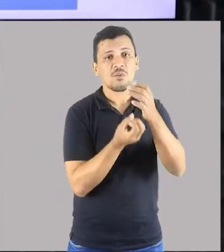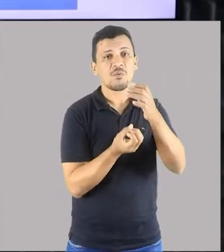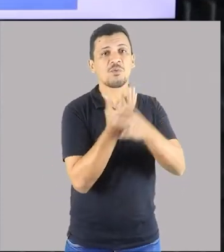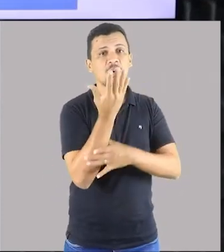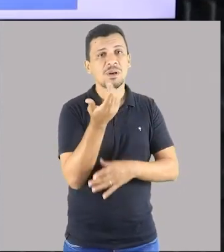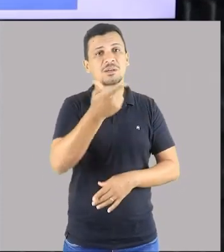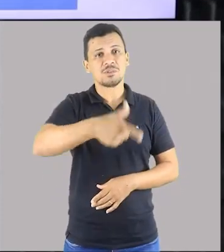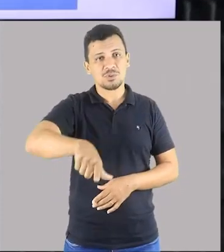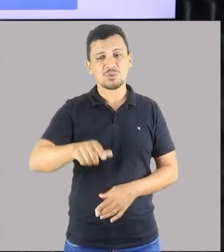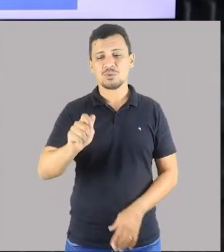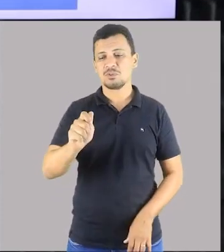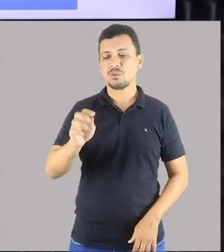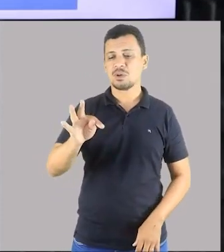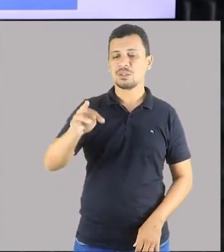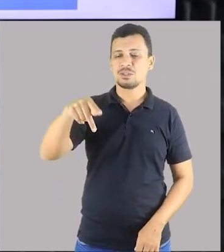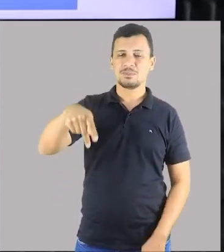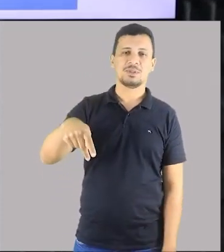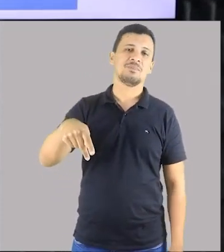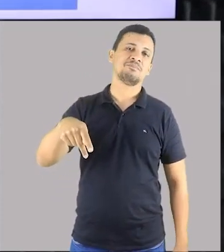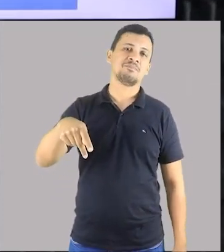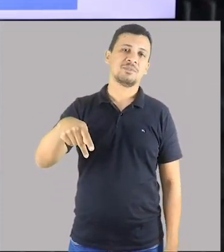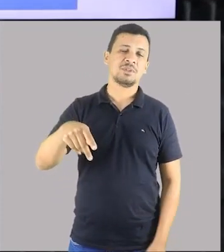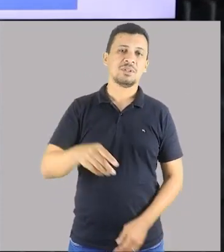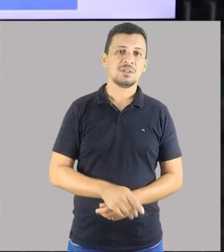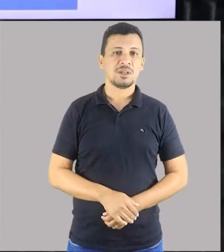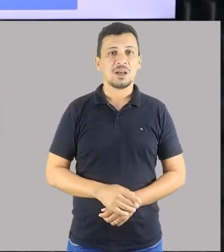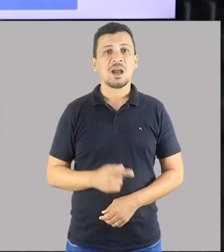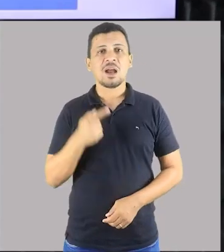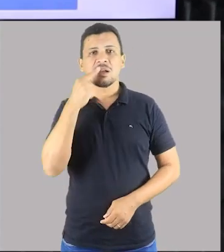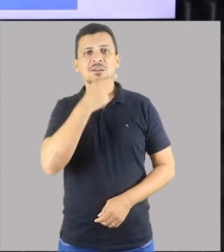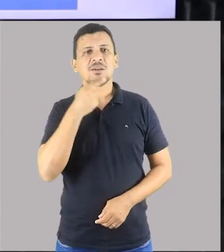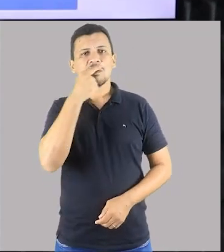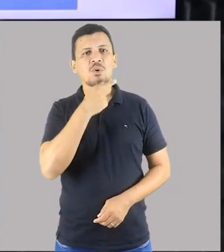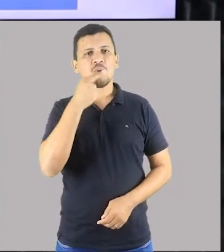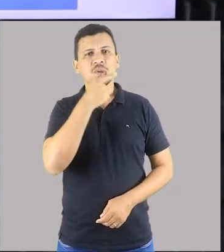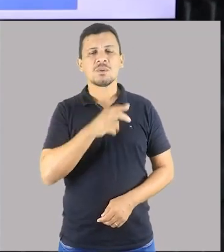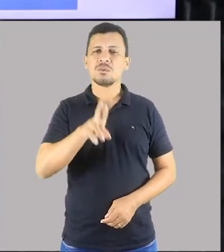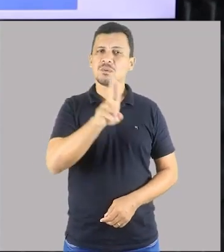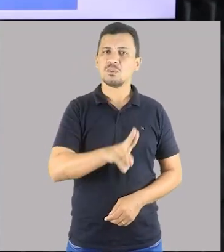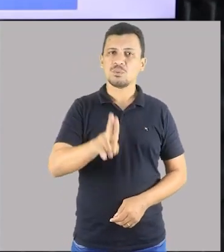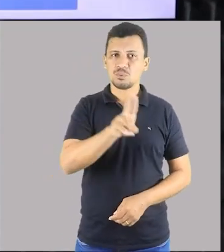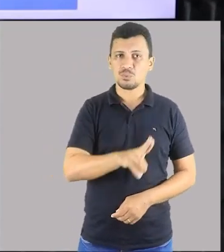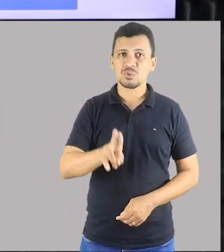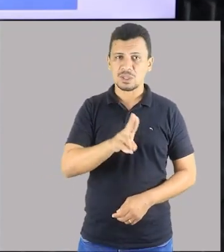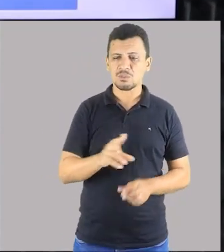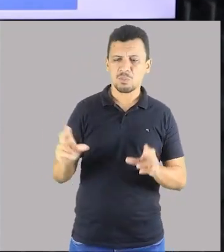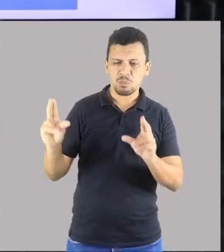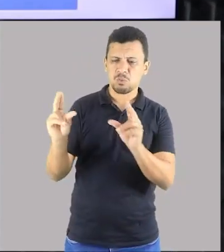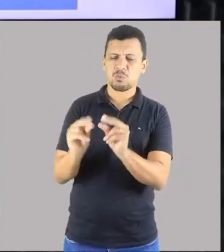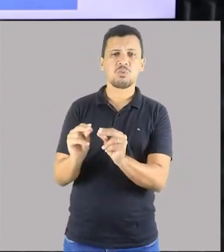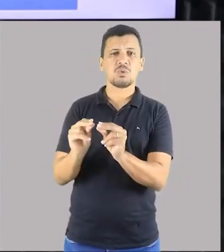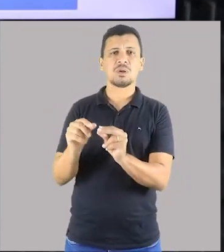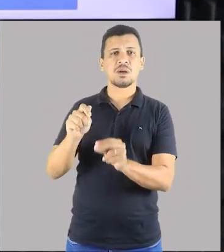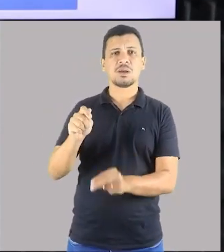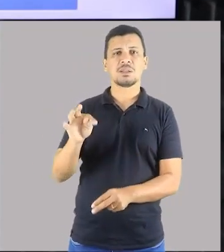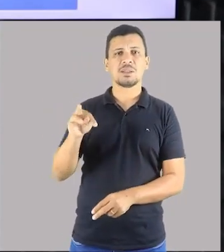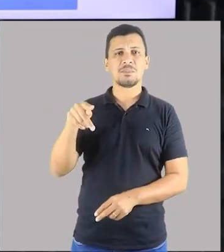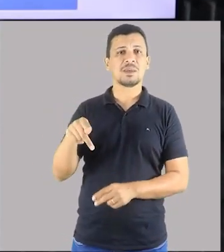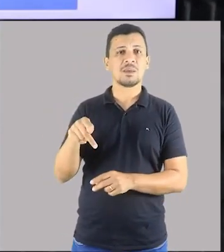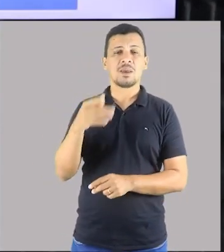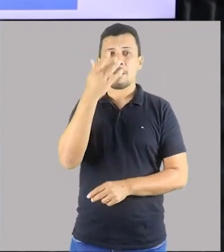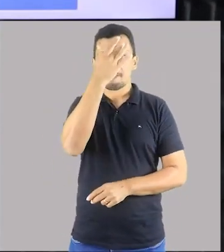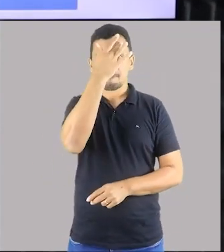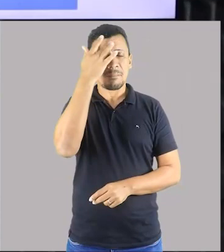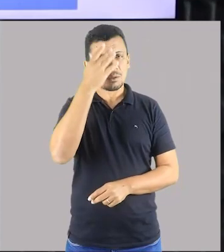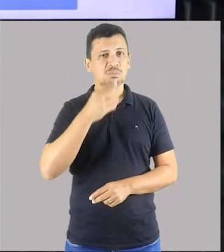ressintetizar esse ATP. Esse carboidrato que está sendo utilizado para ressintetizar o ATP vai deixar esse